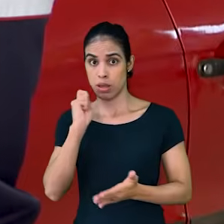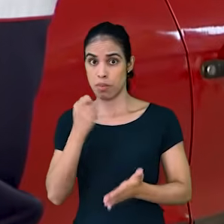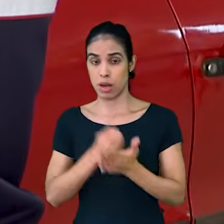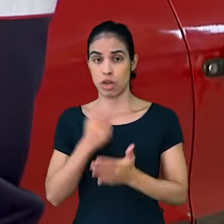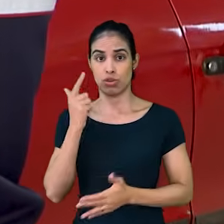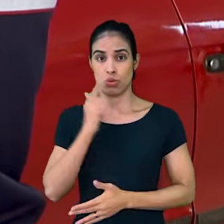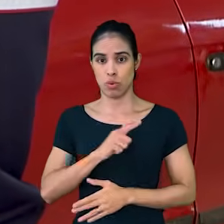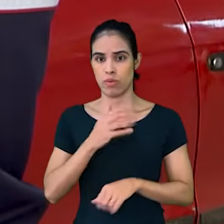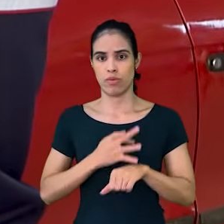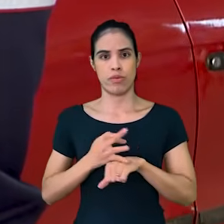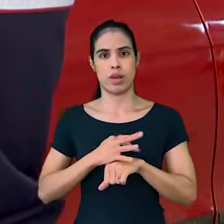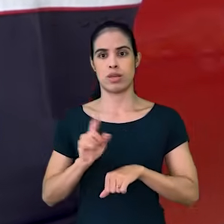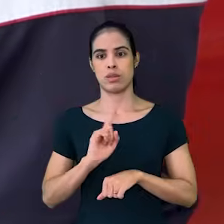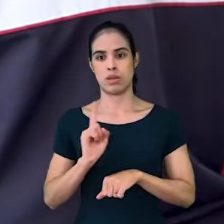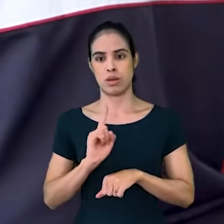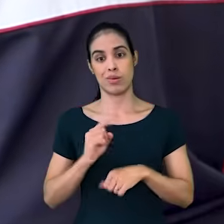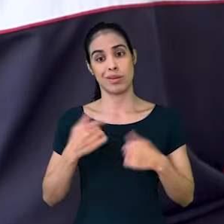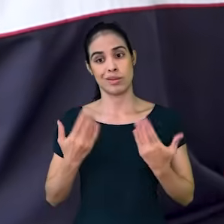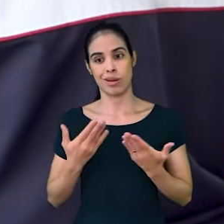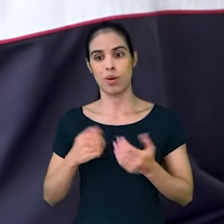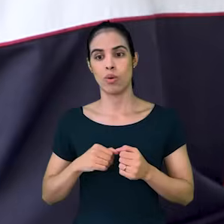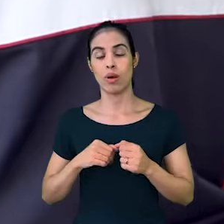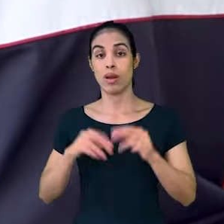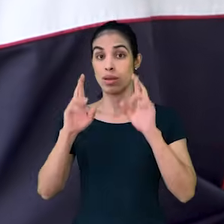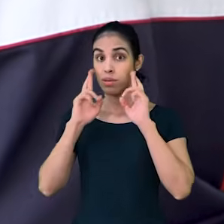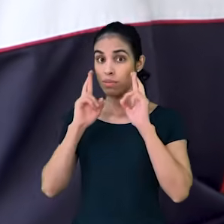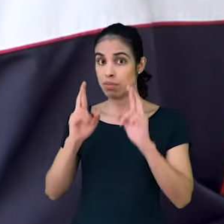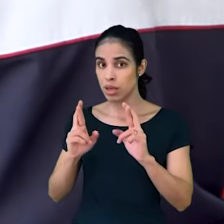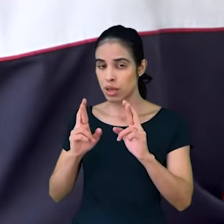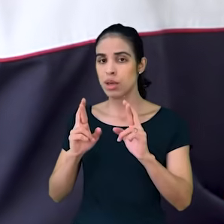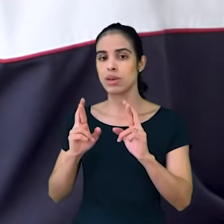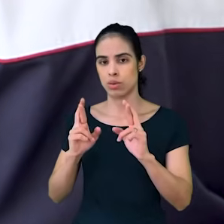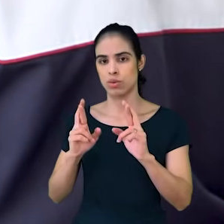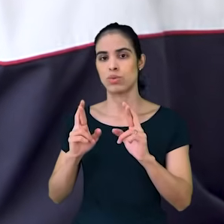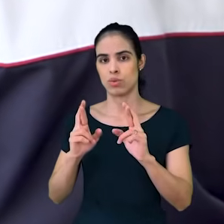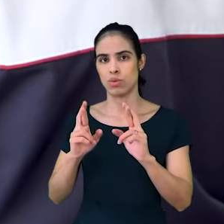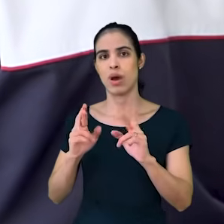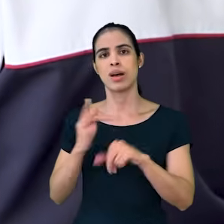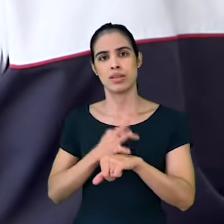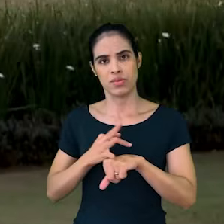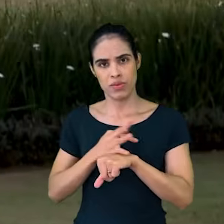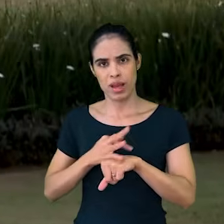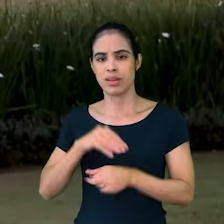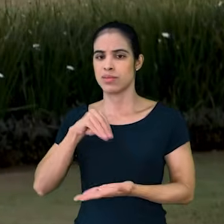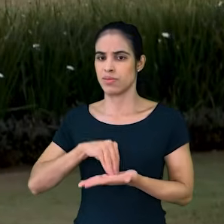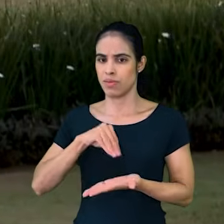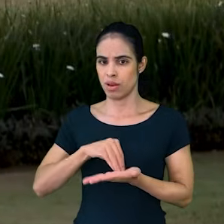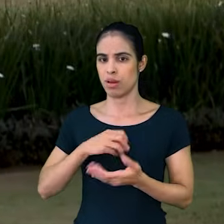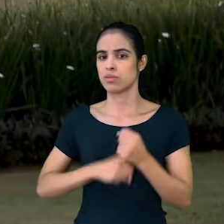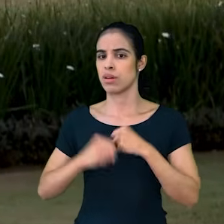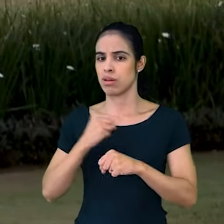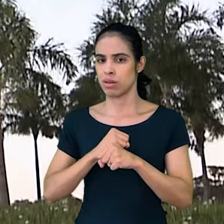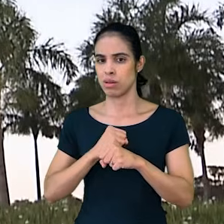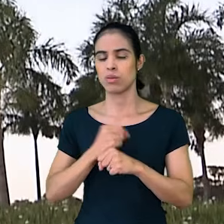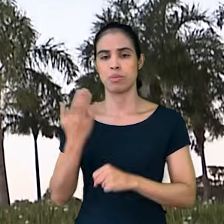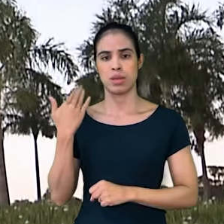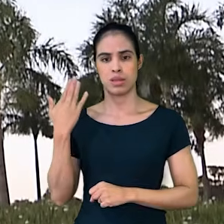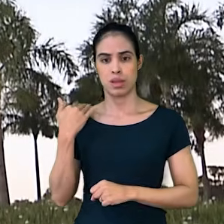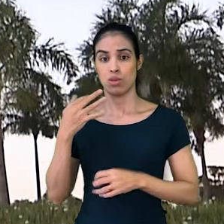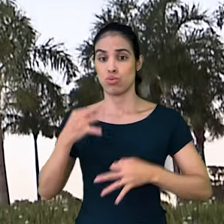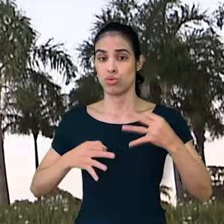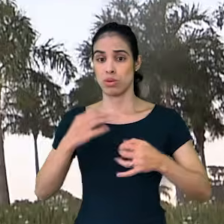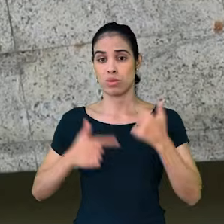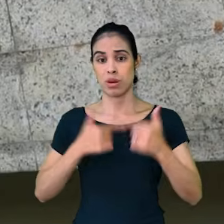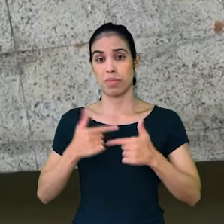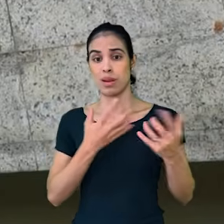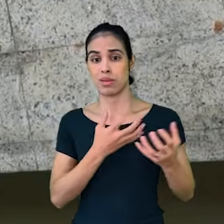férias. O desrespeito aos variados direitos envolvendo férias é frequente. Somente no ano passado, a Justiça